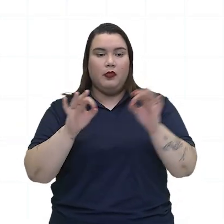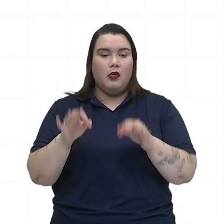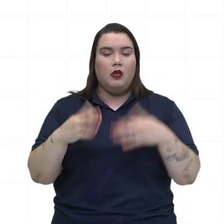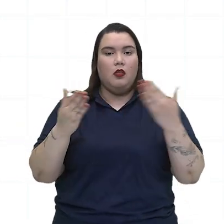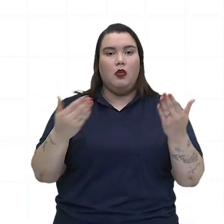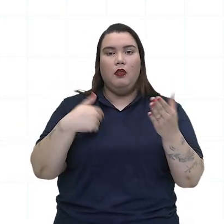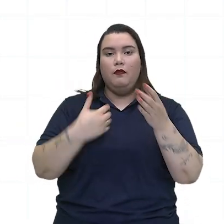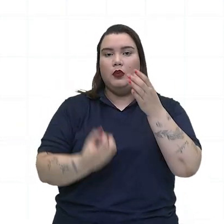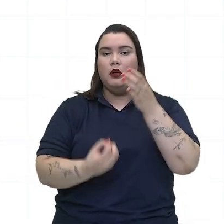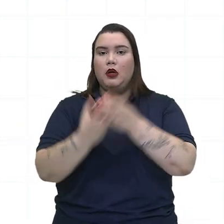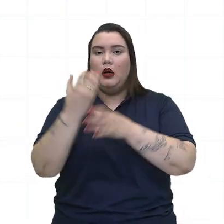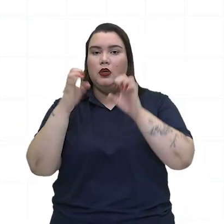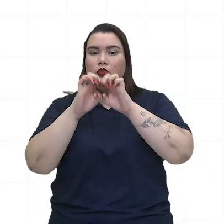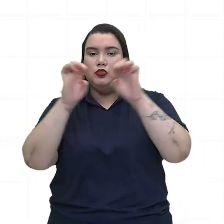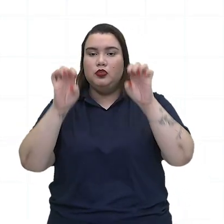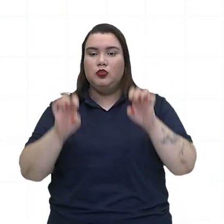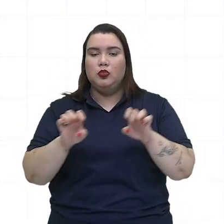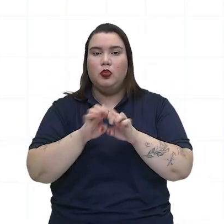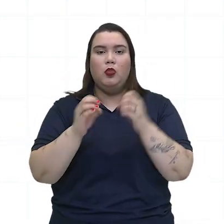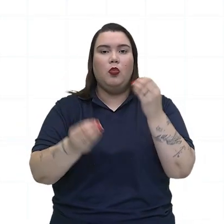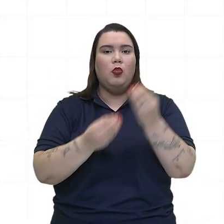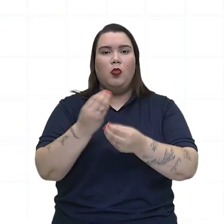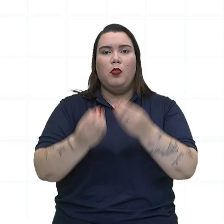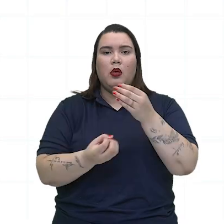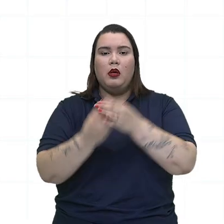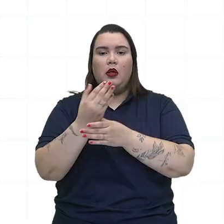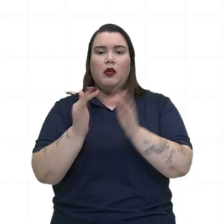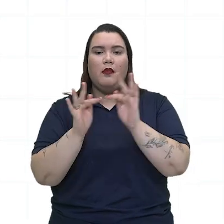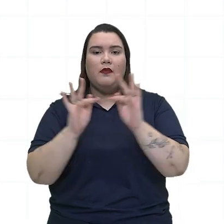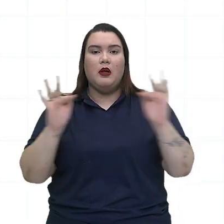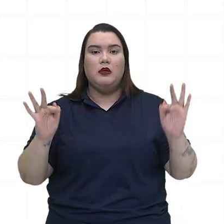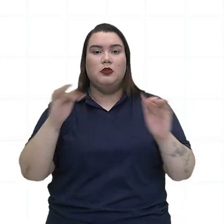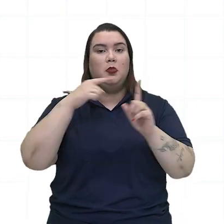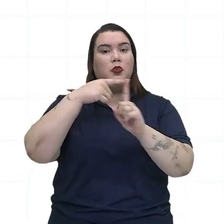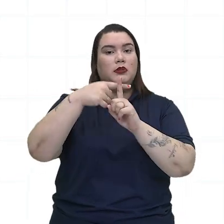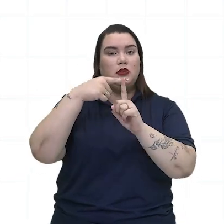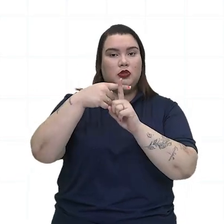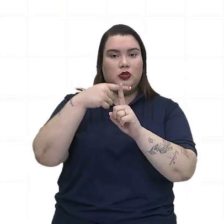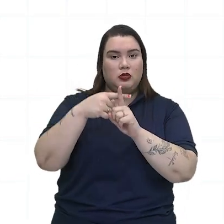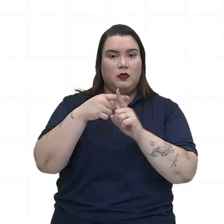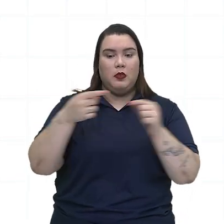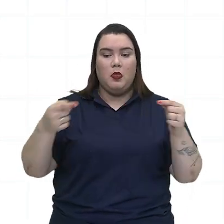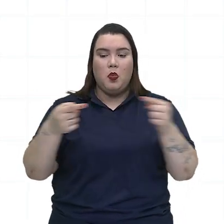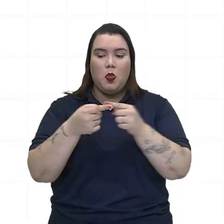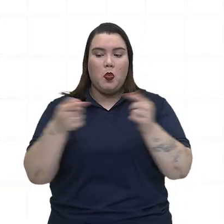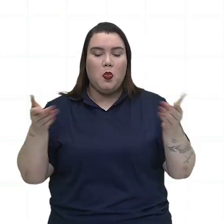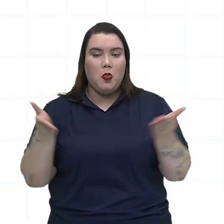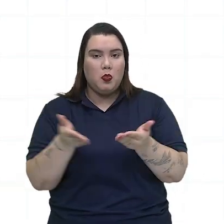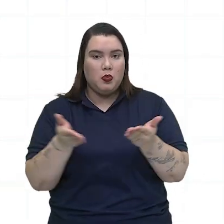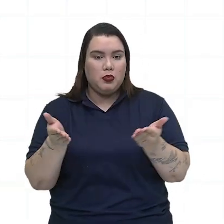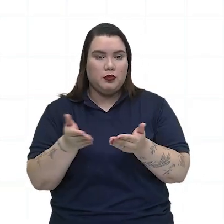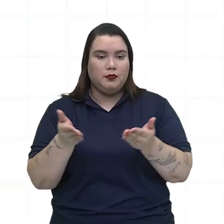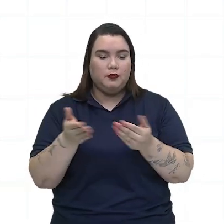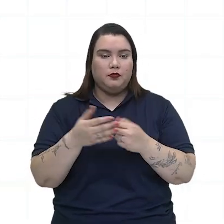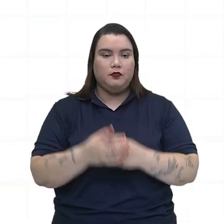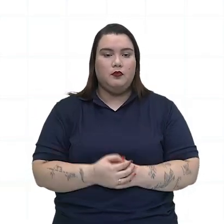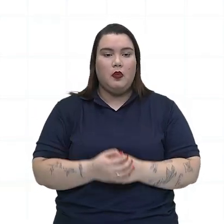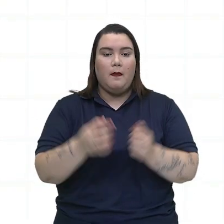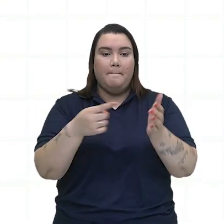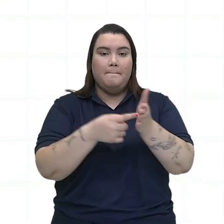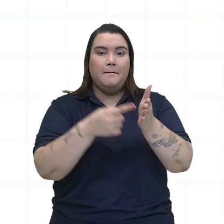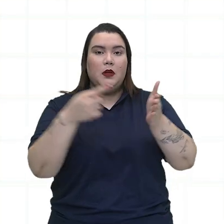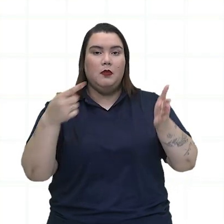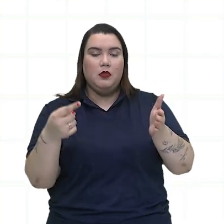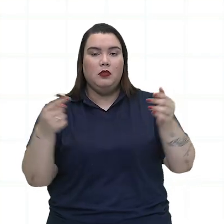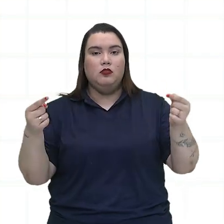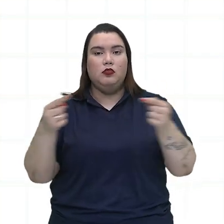uma frase, primeiro, afirmativa, né? Como nós falamos, uma frase no presente. Então, está aqui, ó. Primeira coisa que eu tenho que